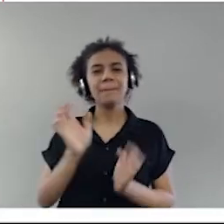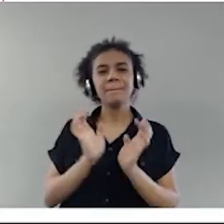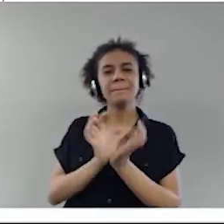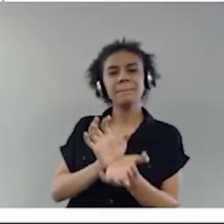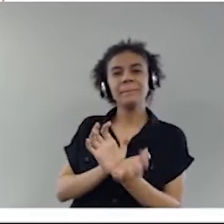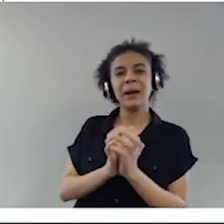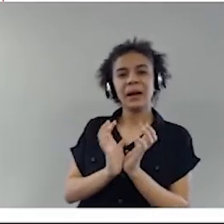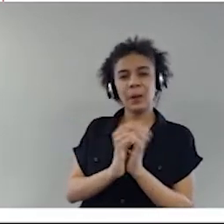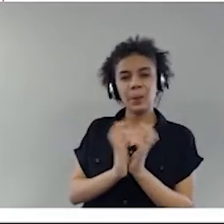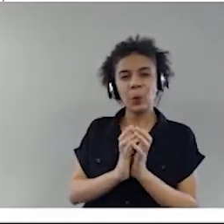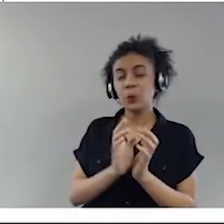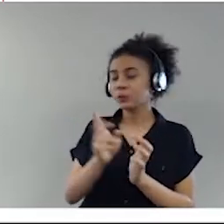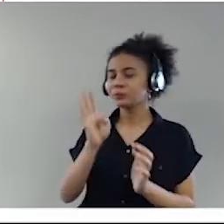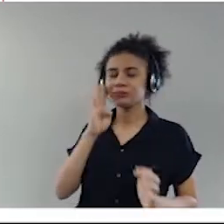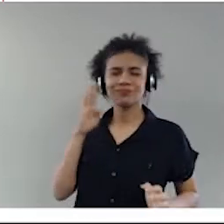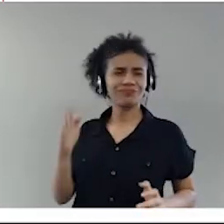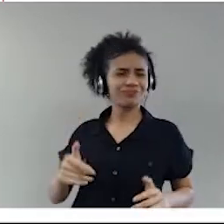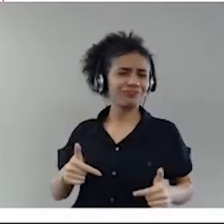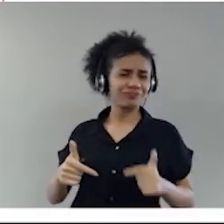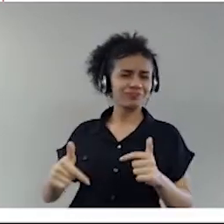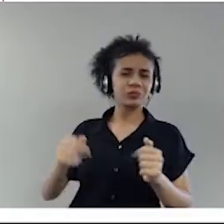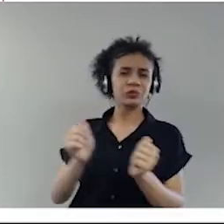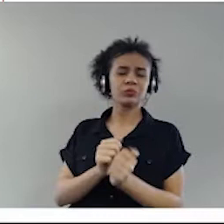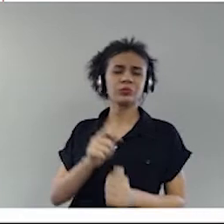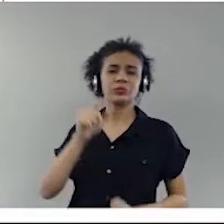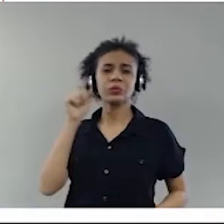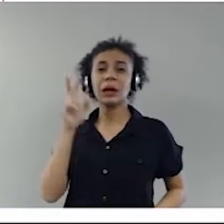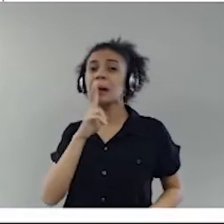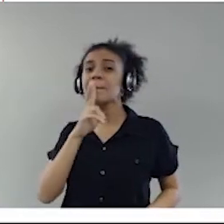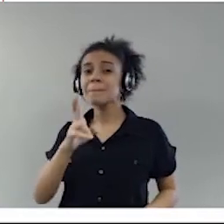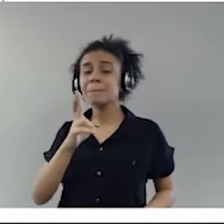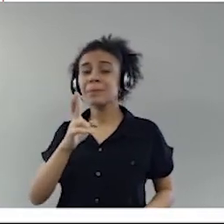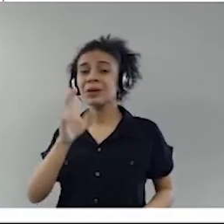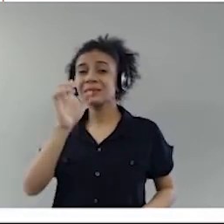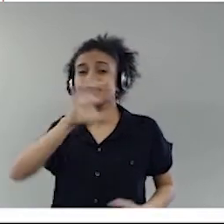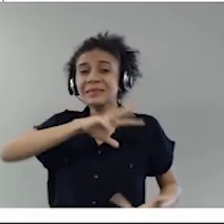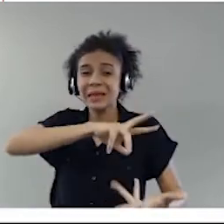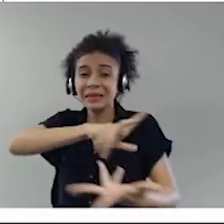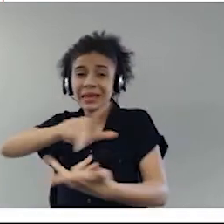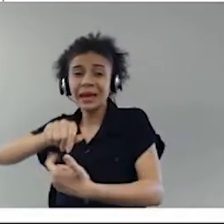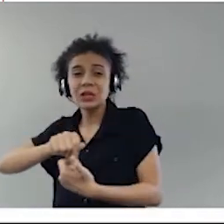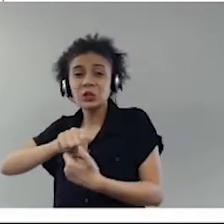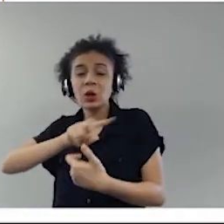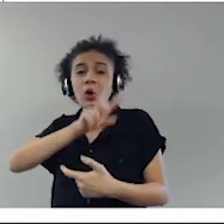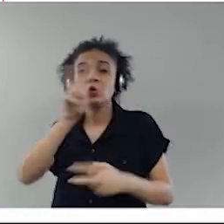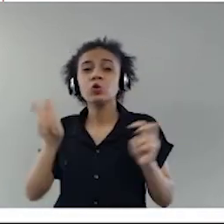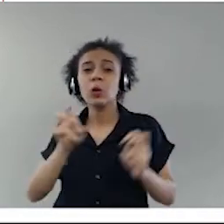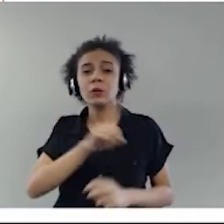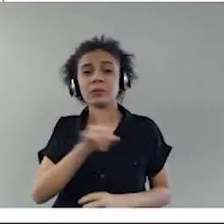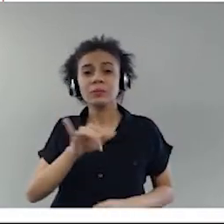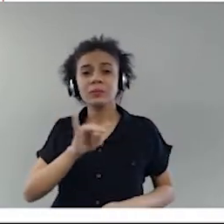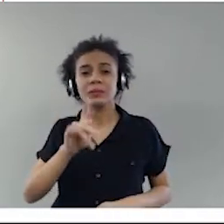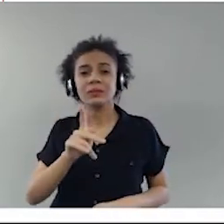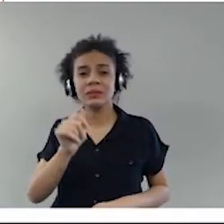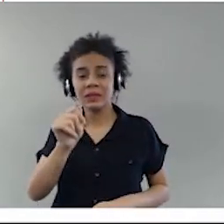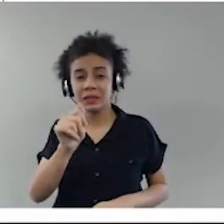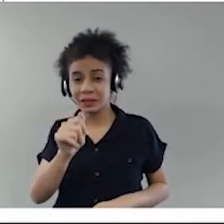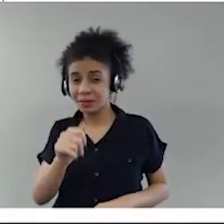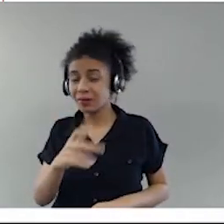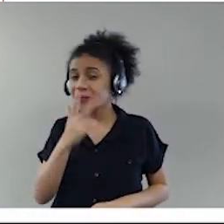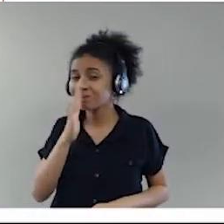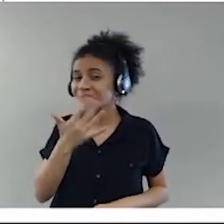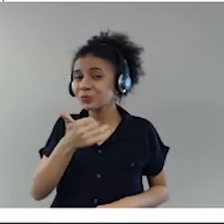um papel fundamental na resposta internacional à Zika, estima-se em torno